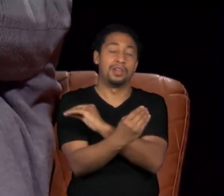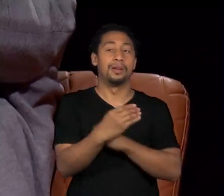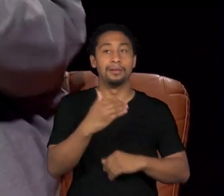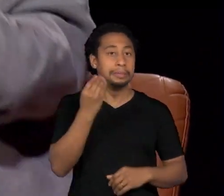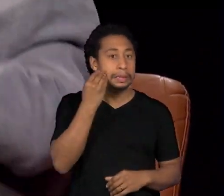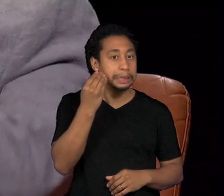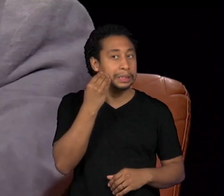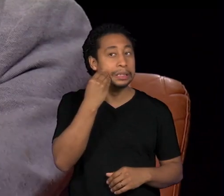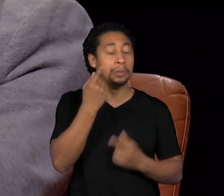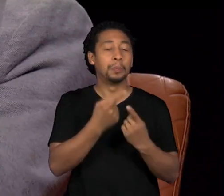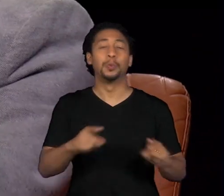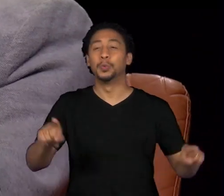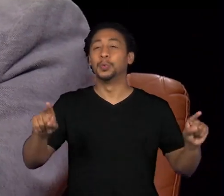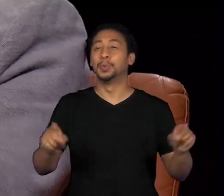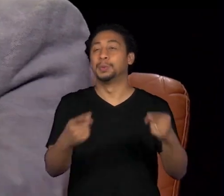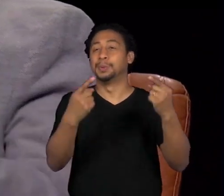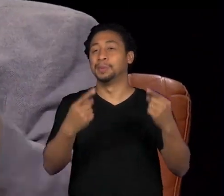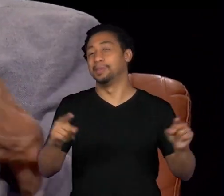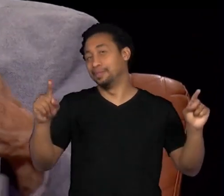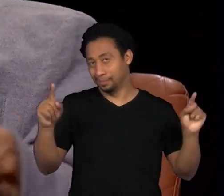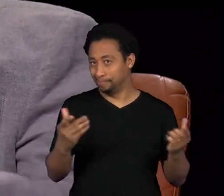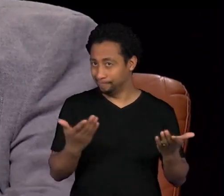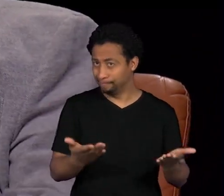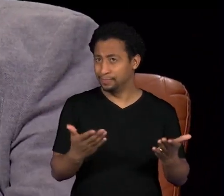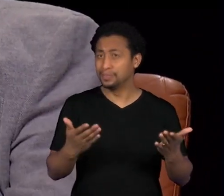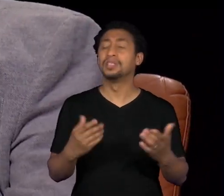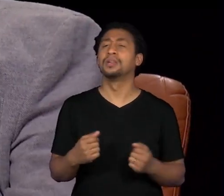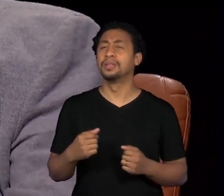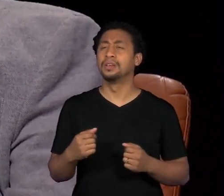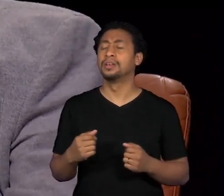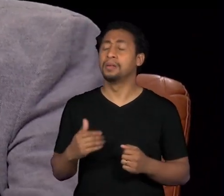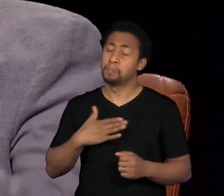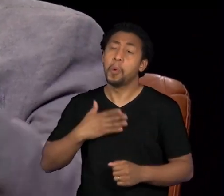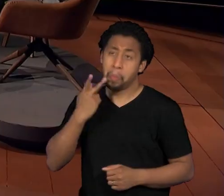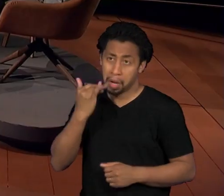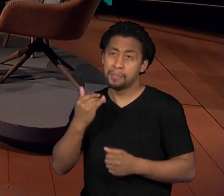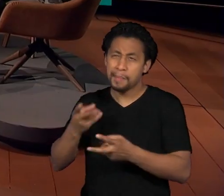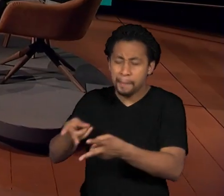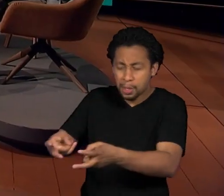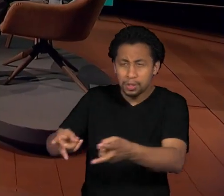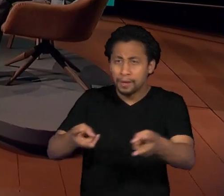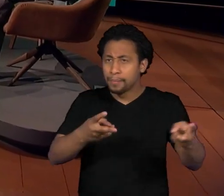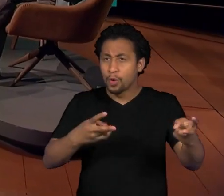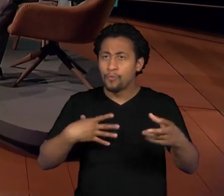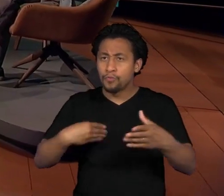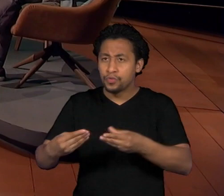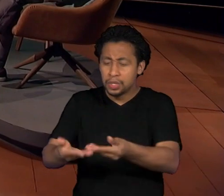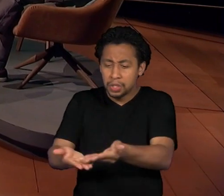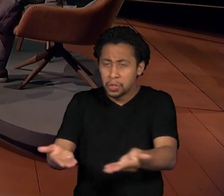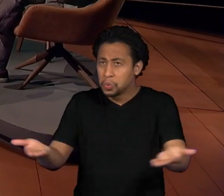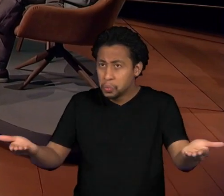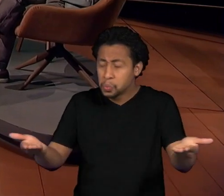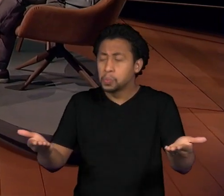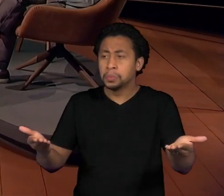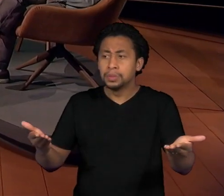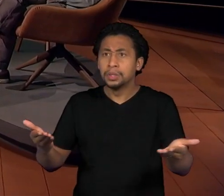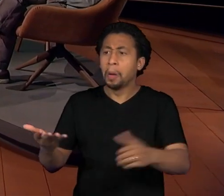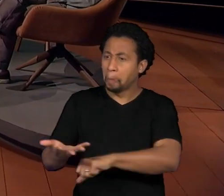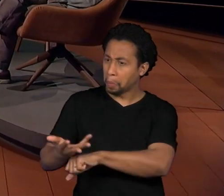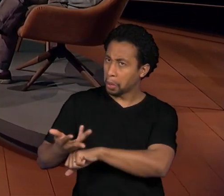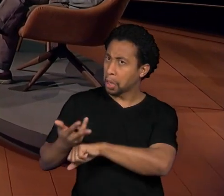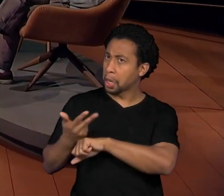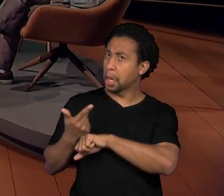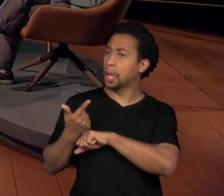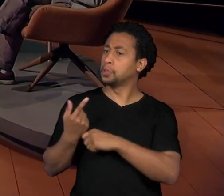fala então ele percebendo que os filhos tinham dotes musicais então ele prop acionou que nós